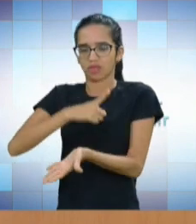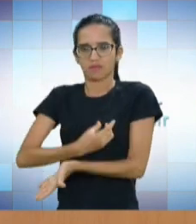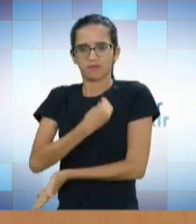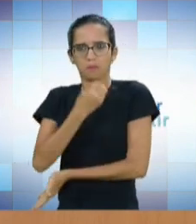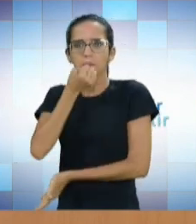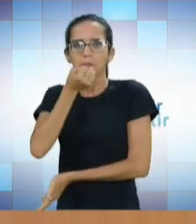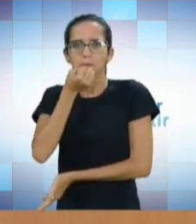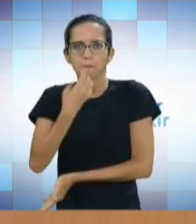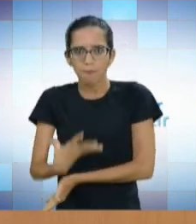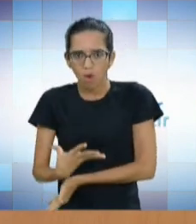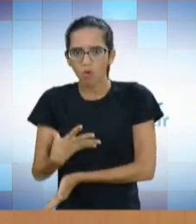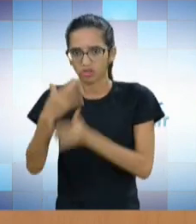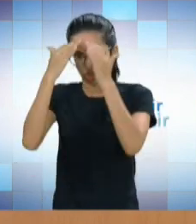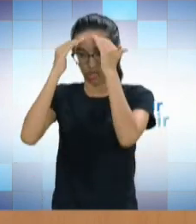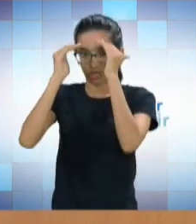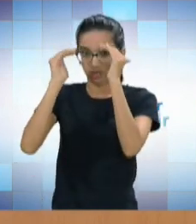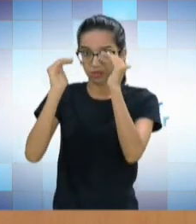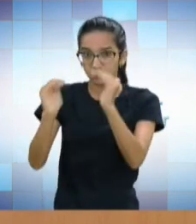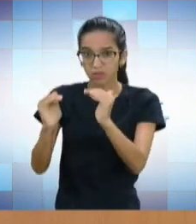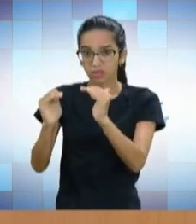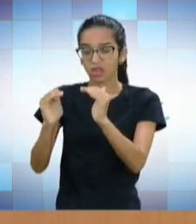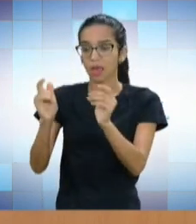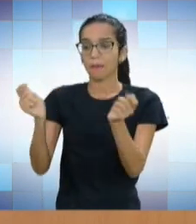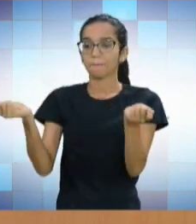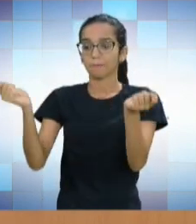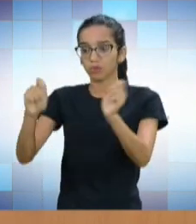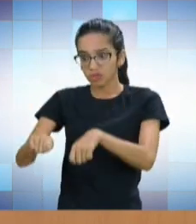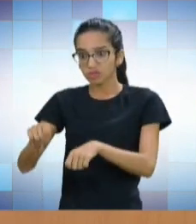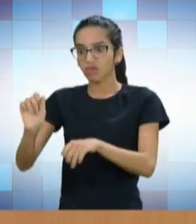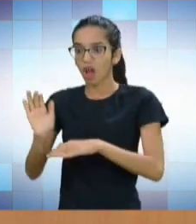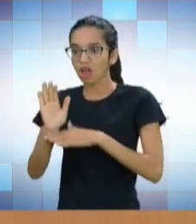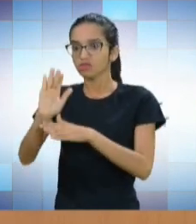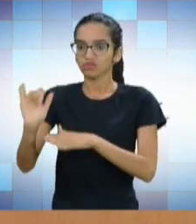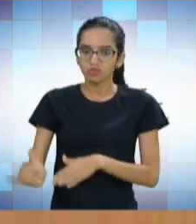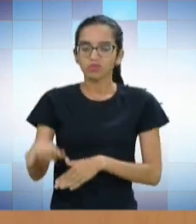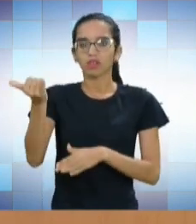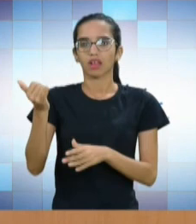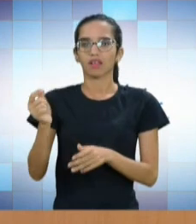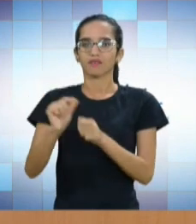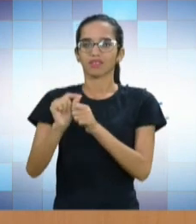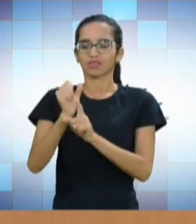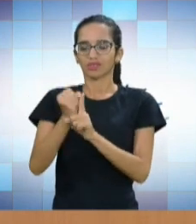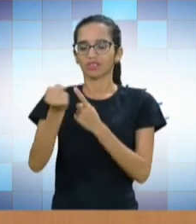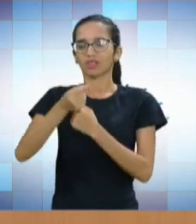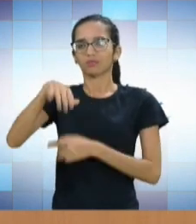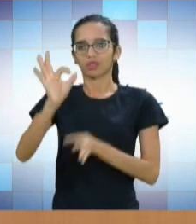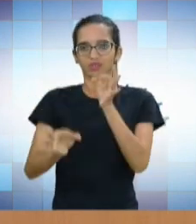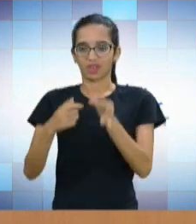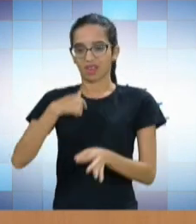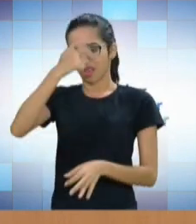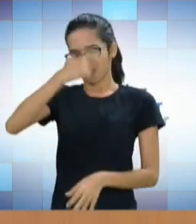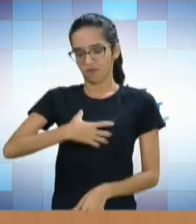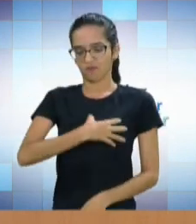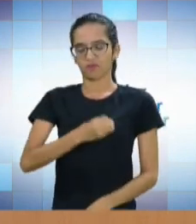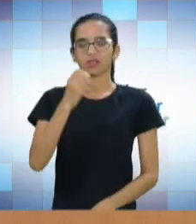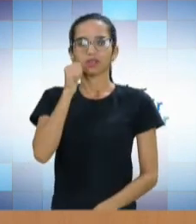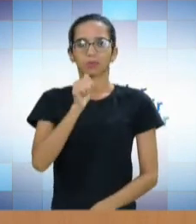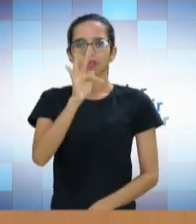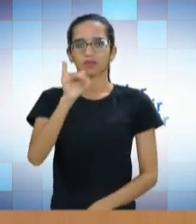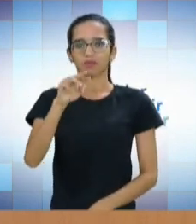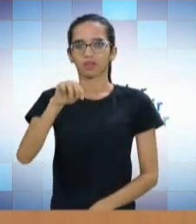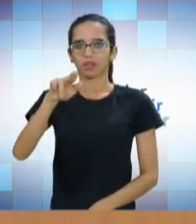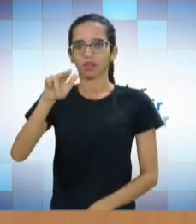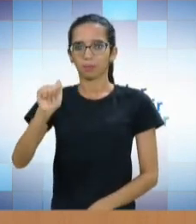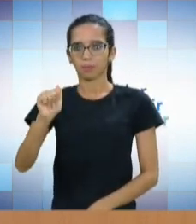convivência social de credibilidade e de oportunidade que faremos uma sociedade imagina eu o